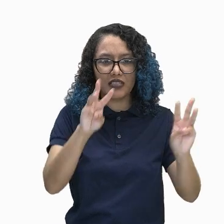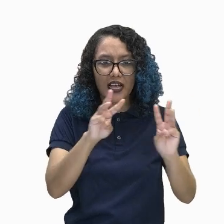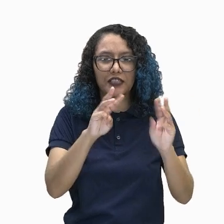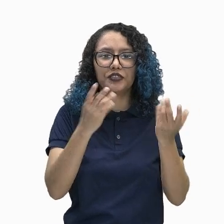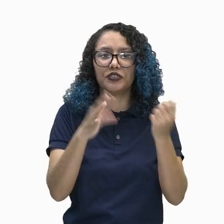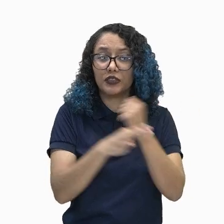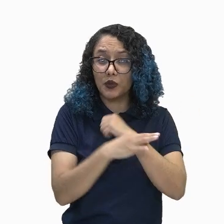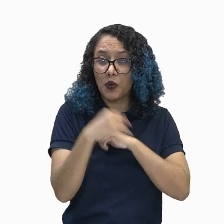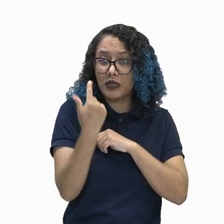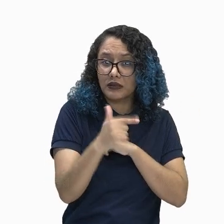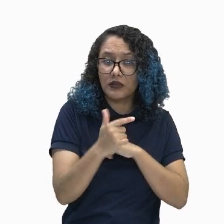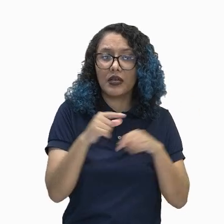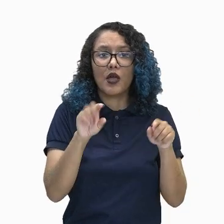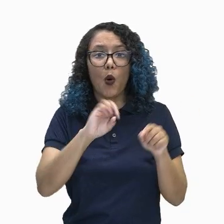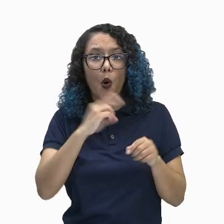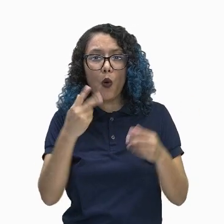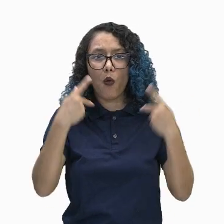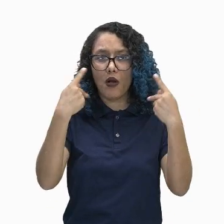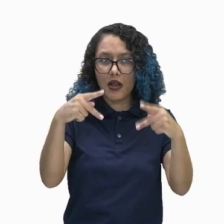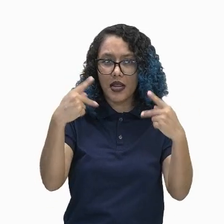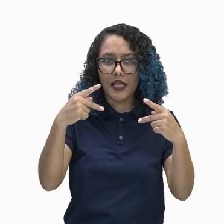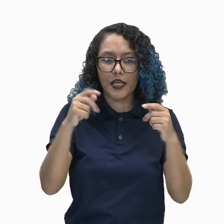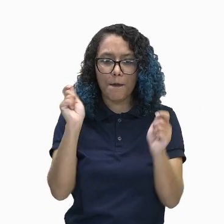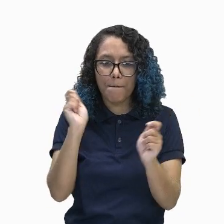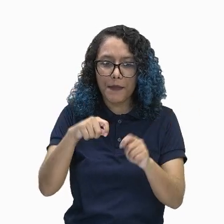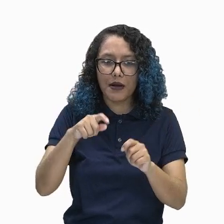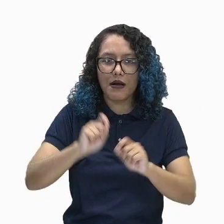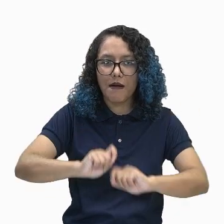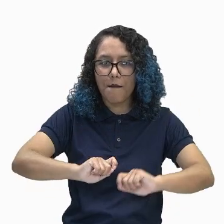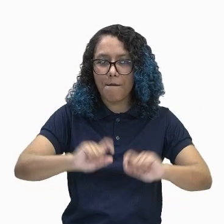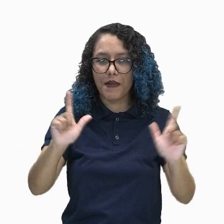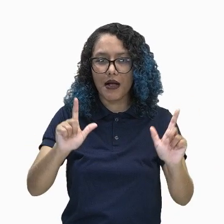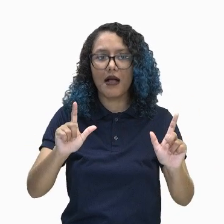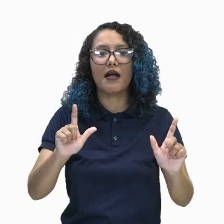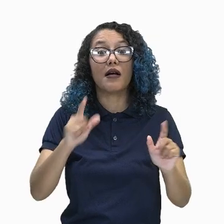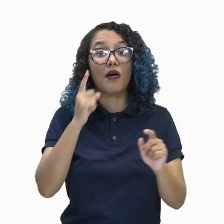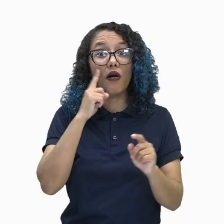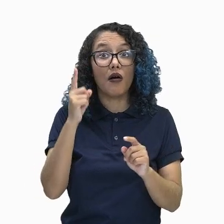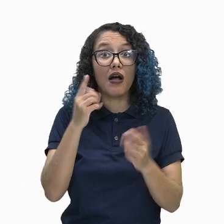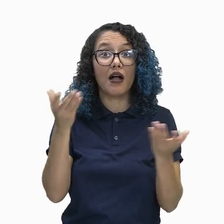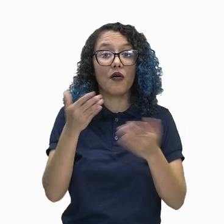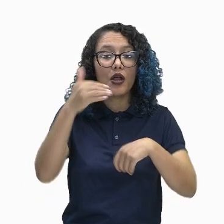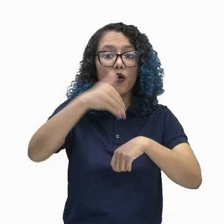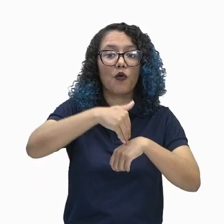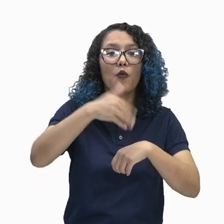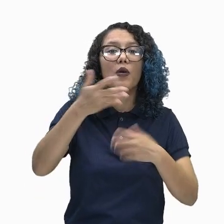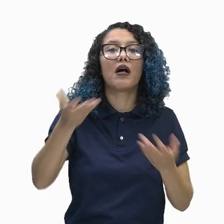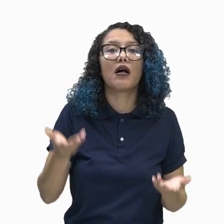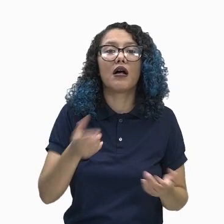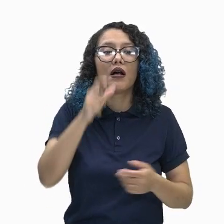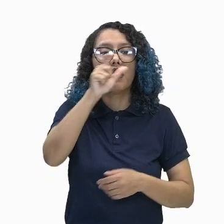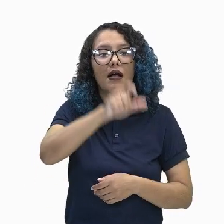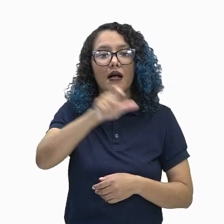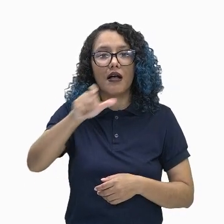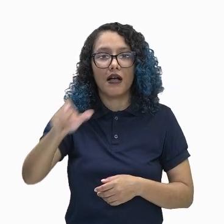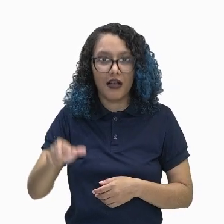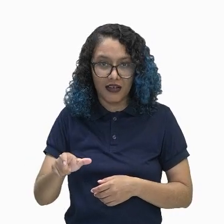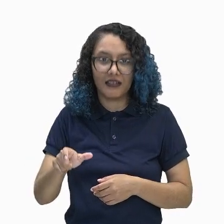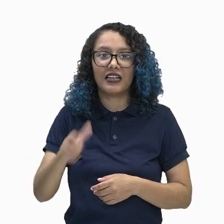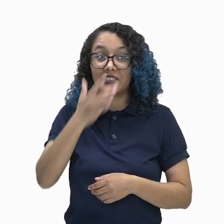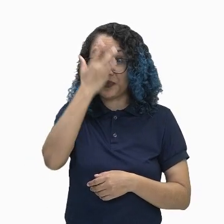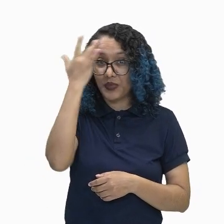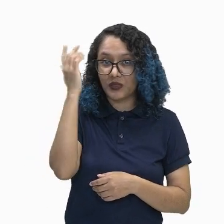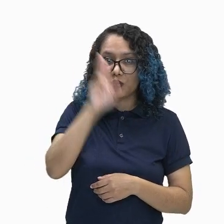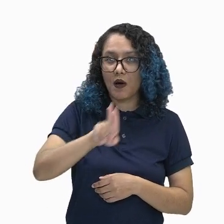em links suspeitos. Observem que essa opinião aí é de uma pessoa que coloca a culpa em quem? Nas pessoas, nos usuários